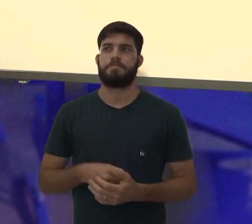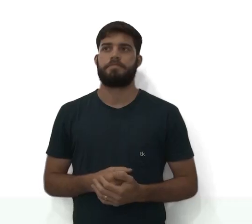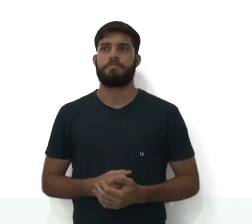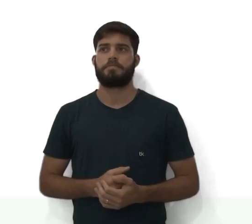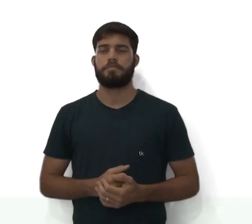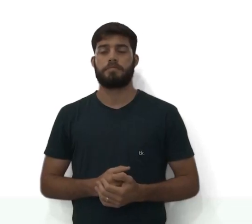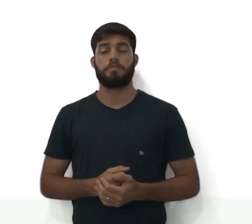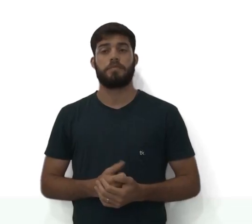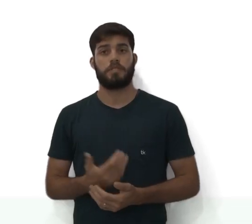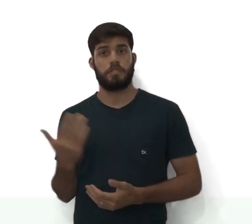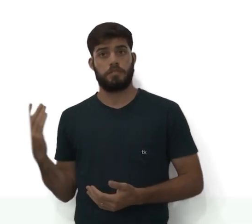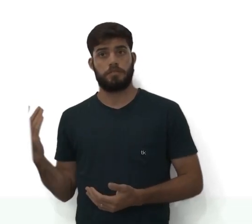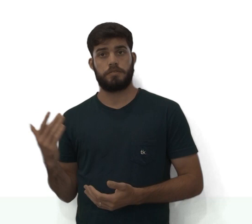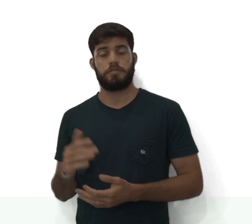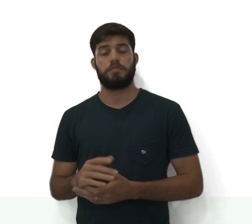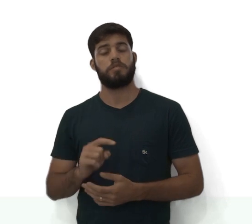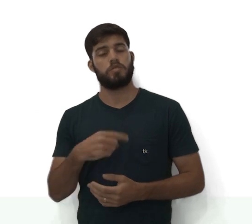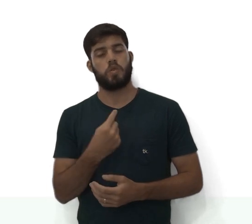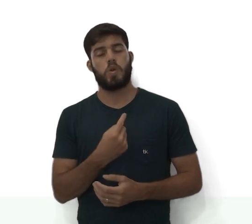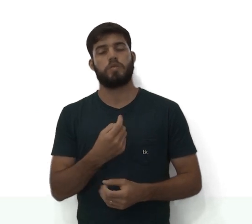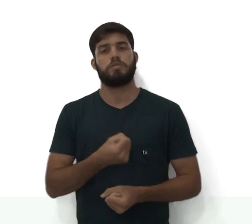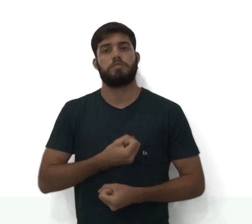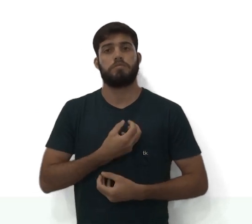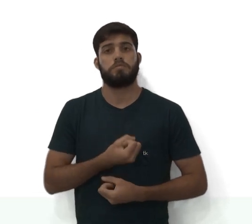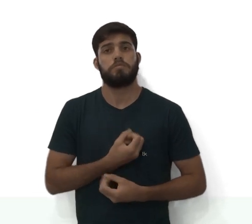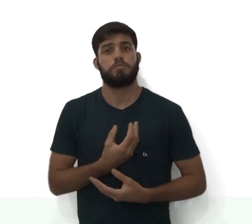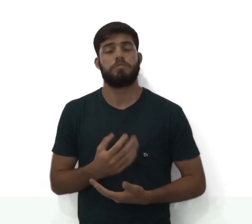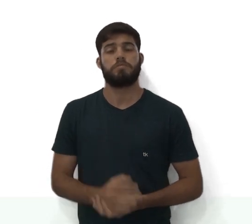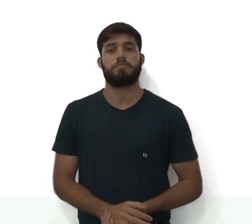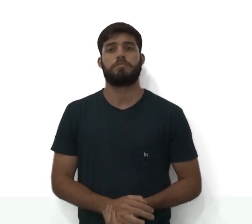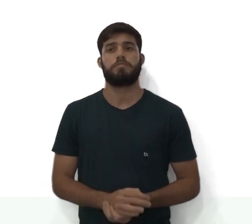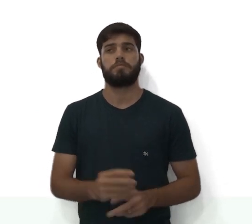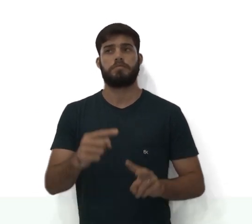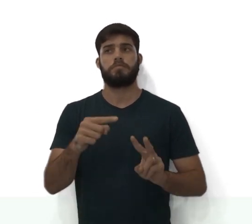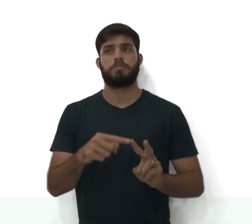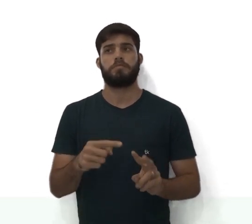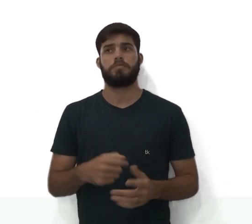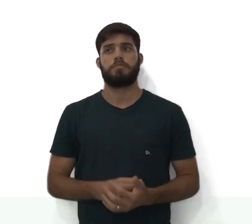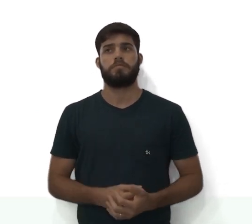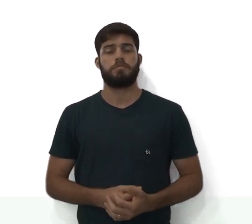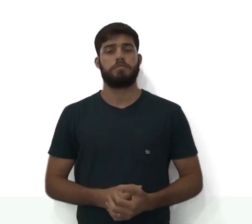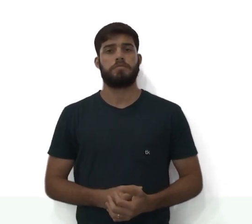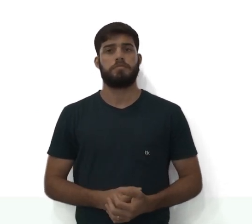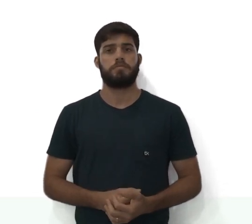está aqui as nossas expressões algébricas na forma de radicais. Ó.